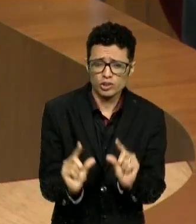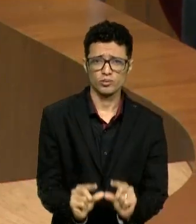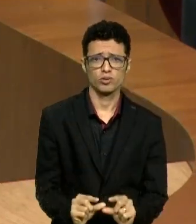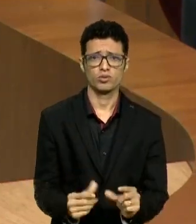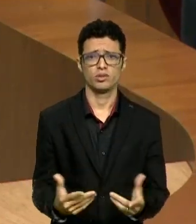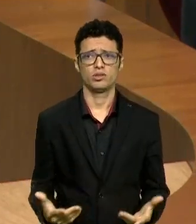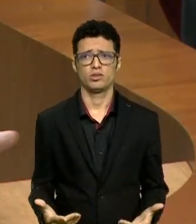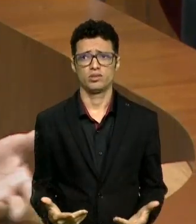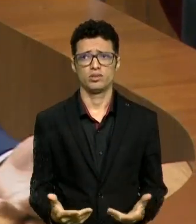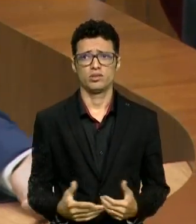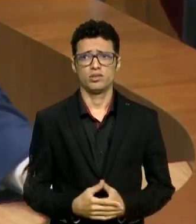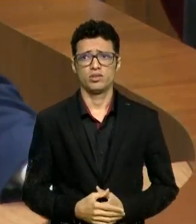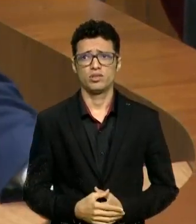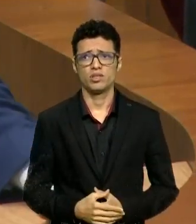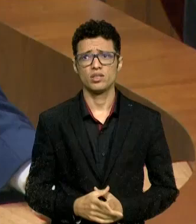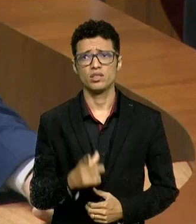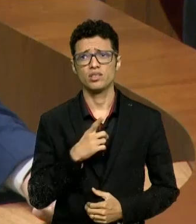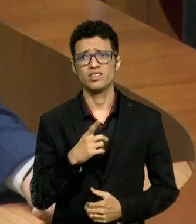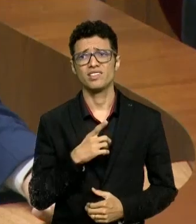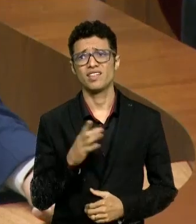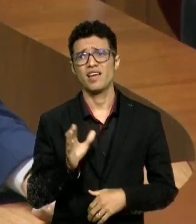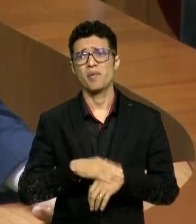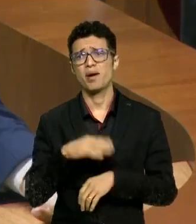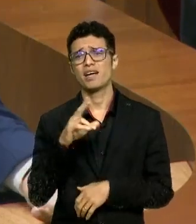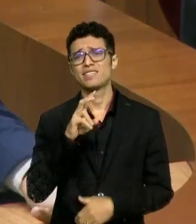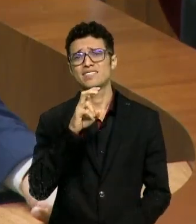Nós temos para mais de 50 secretarias.